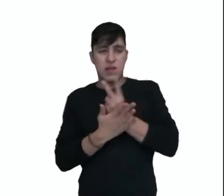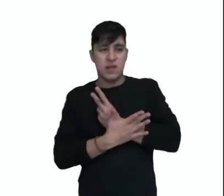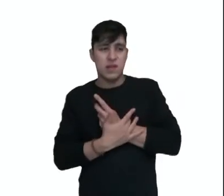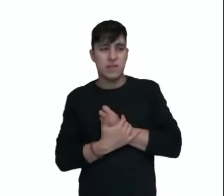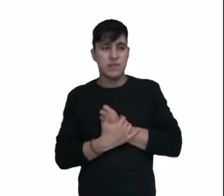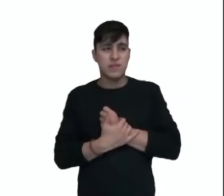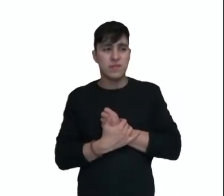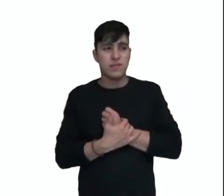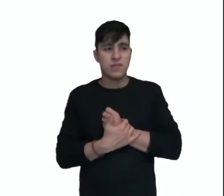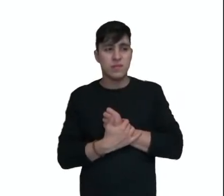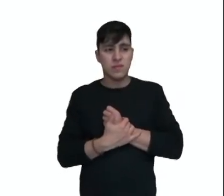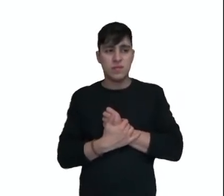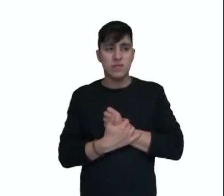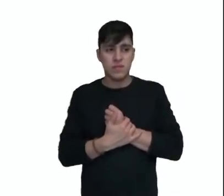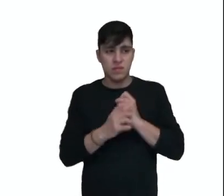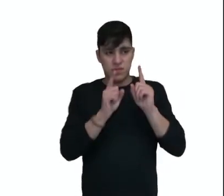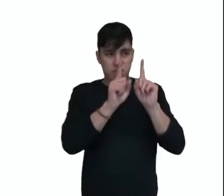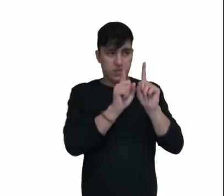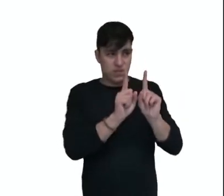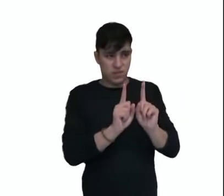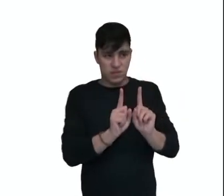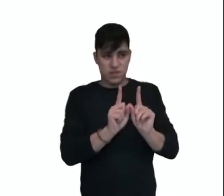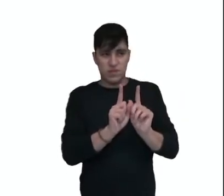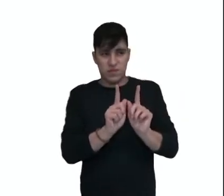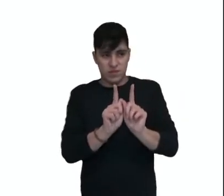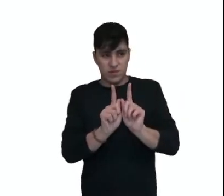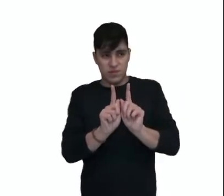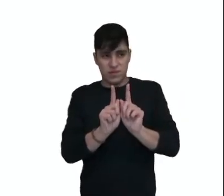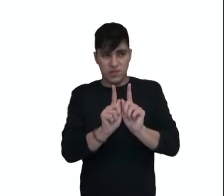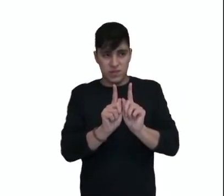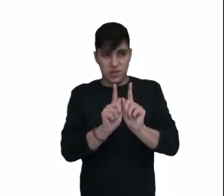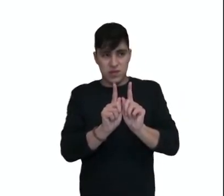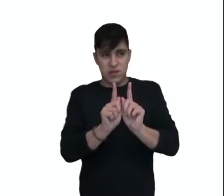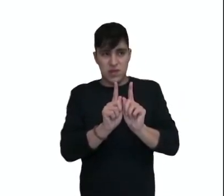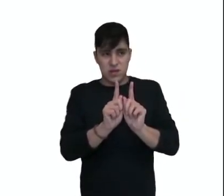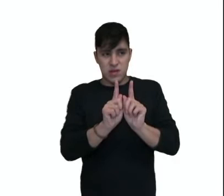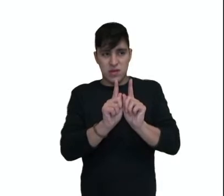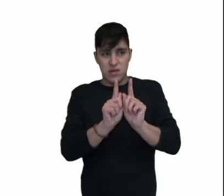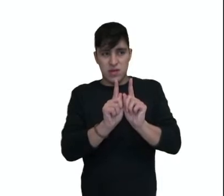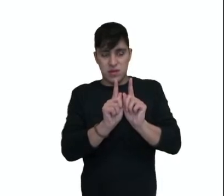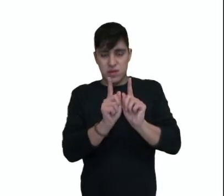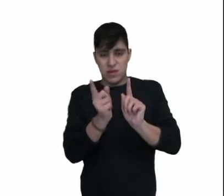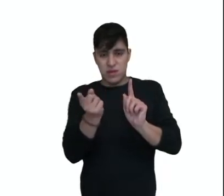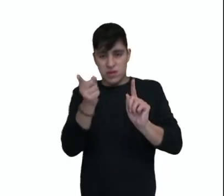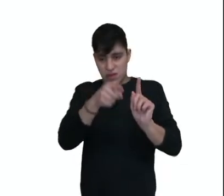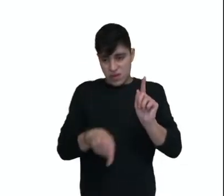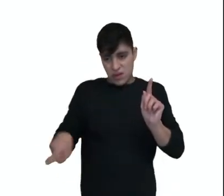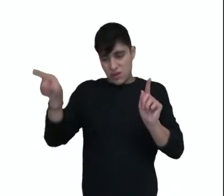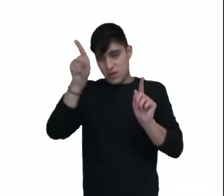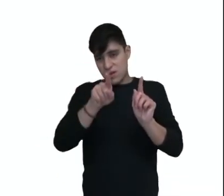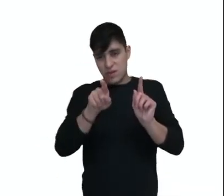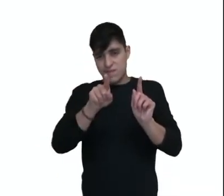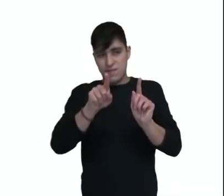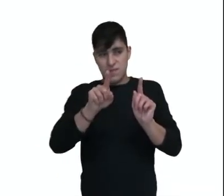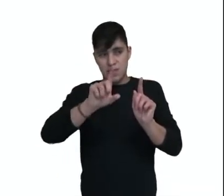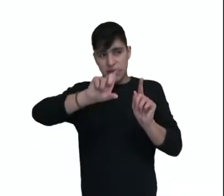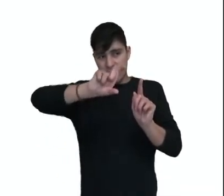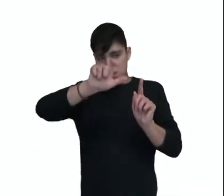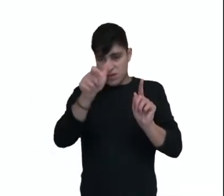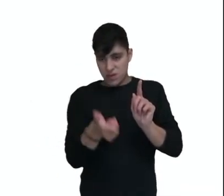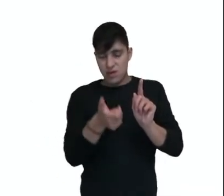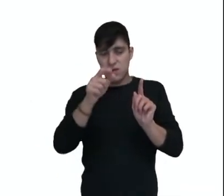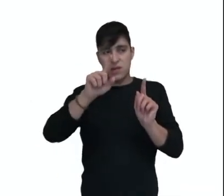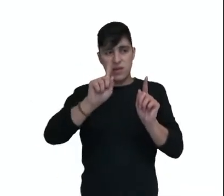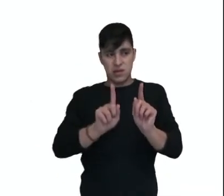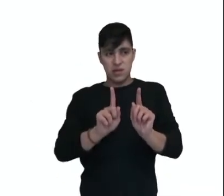olha. O cromossomo ali, ó, o que ele vai fazer? Olha, ele vai inverter a posição. Aí depois ele